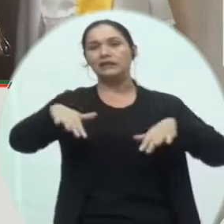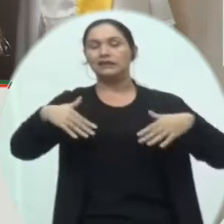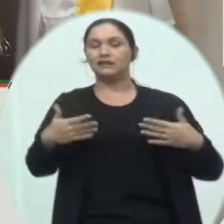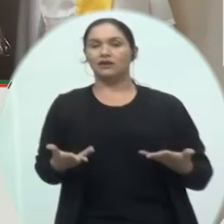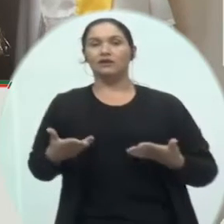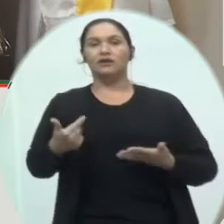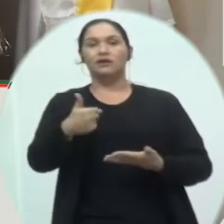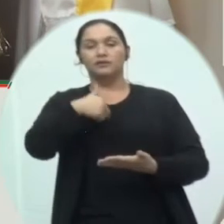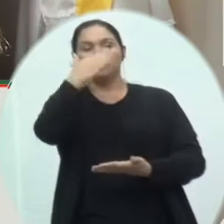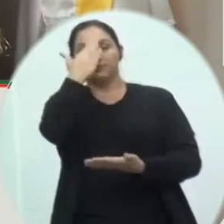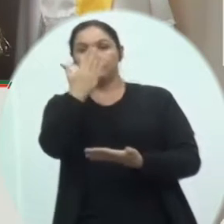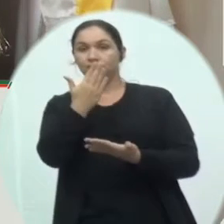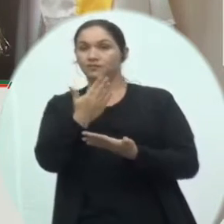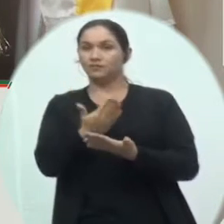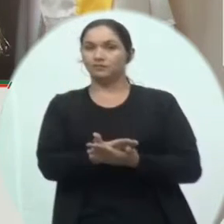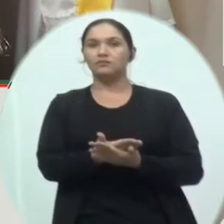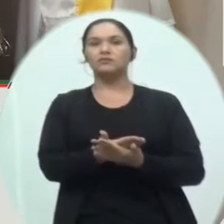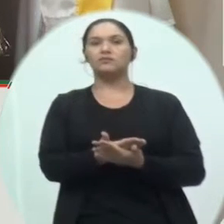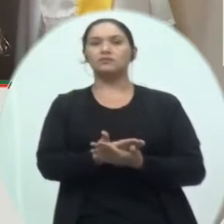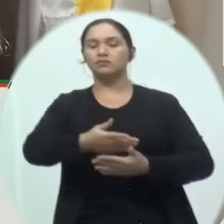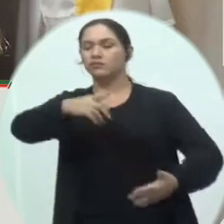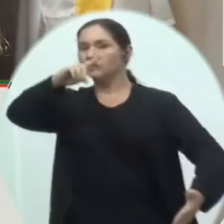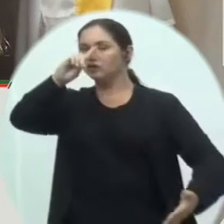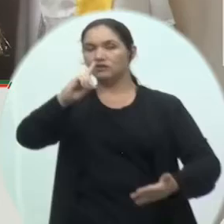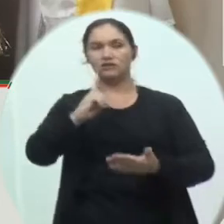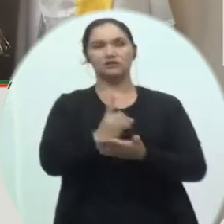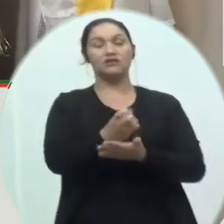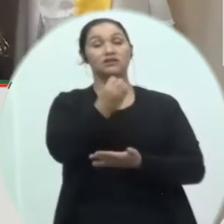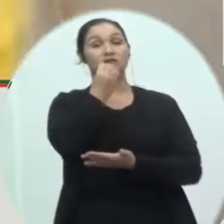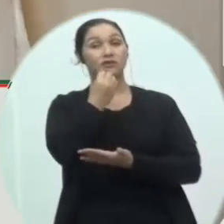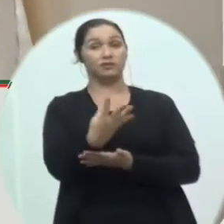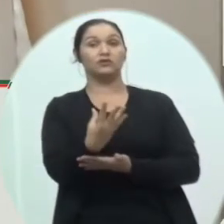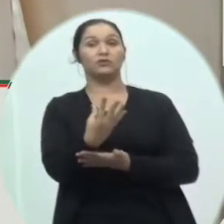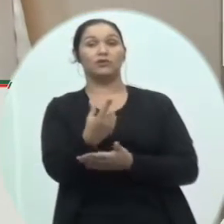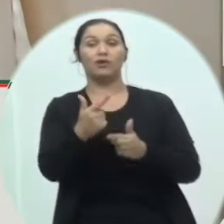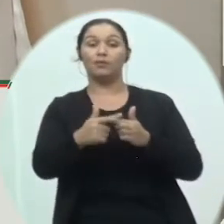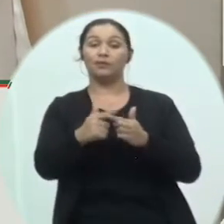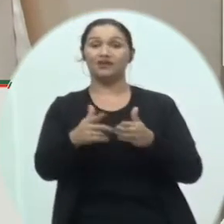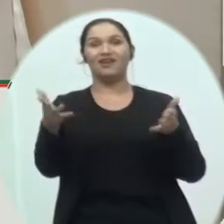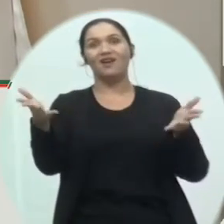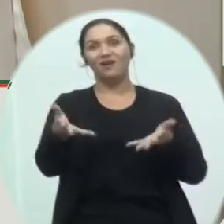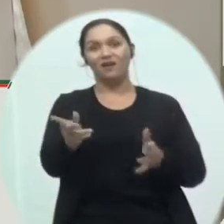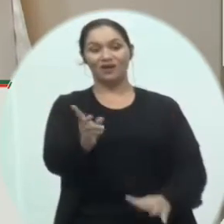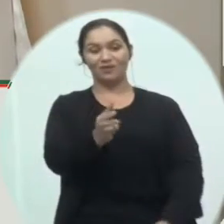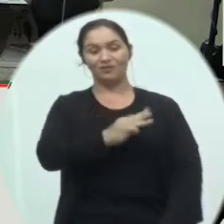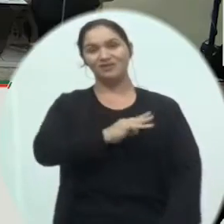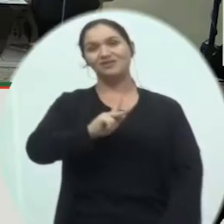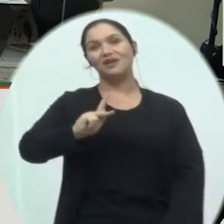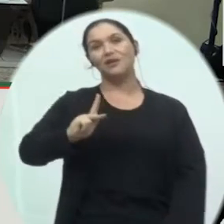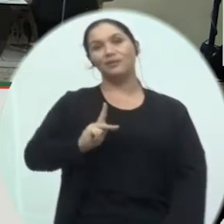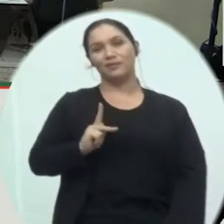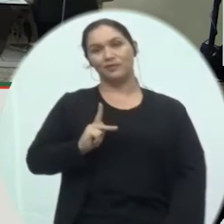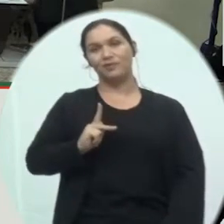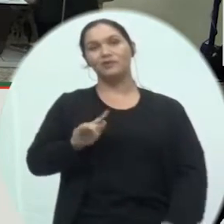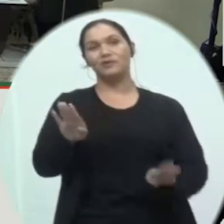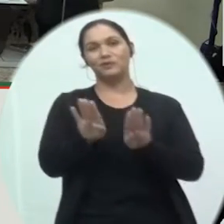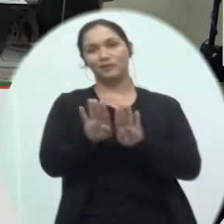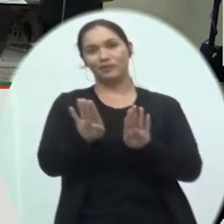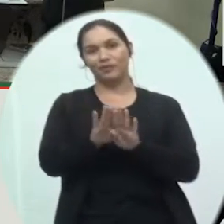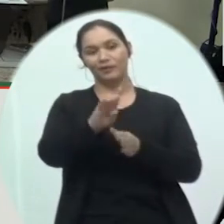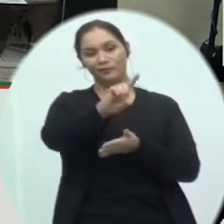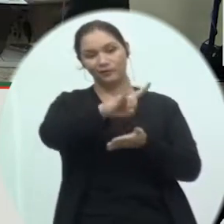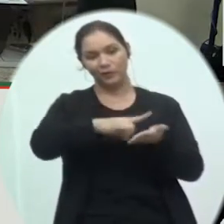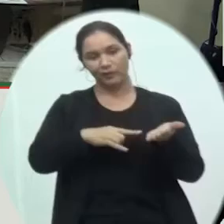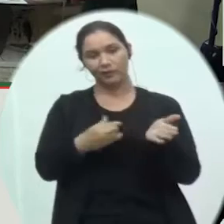esse redirecionamento de decisão dele será, acho que, muito bem, já que até o próprio Ministério Público agora está em cima disso, que estude um pouco melhor e